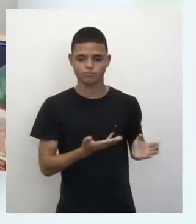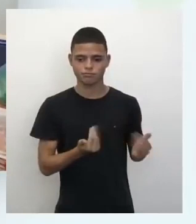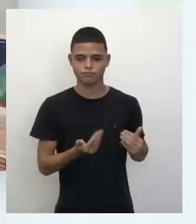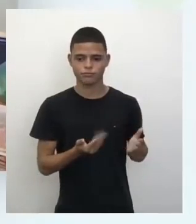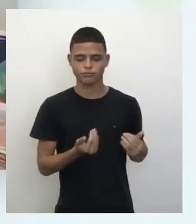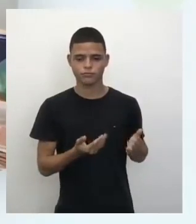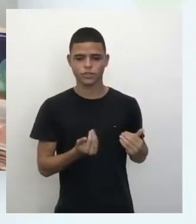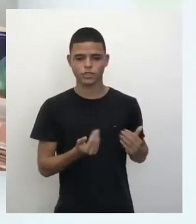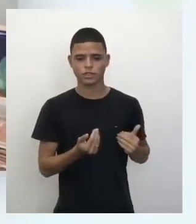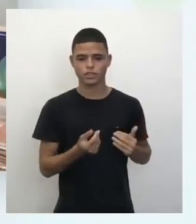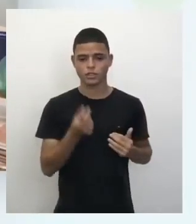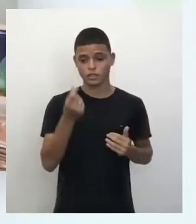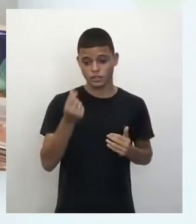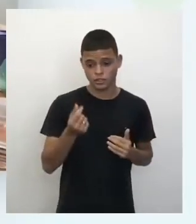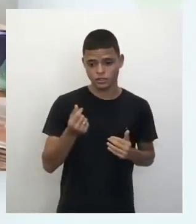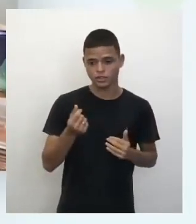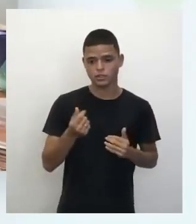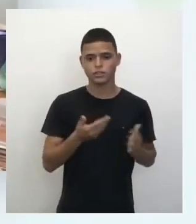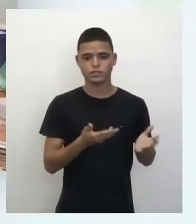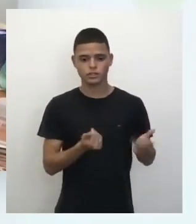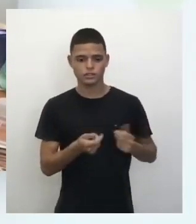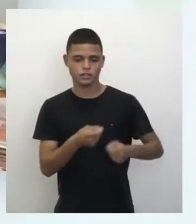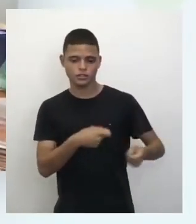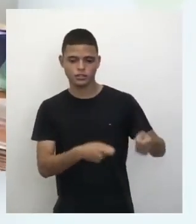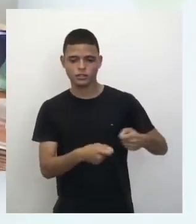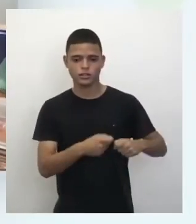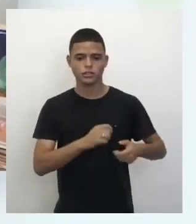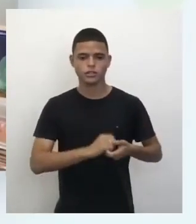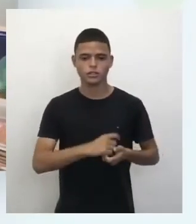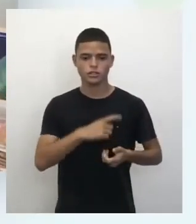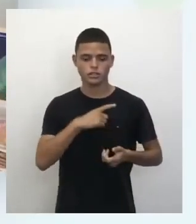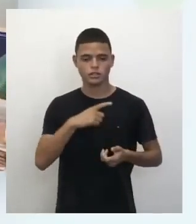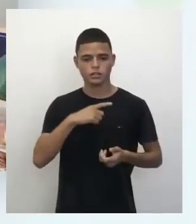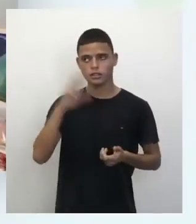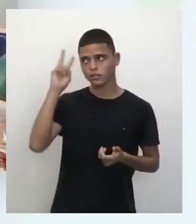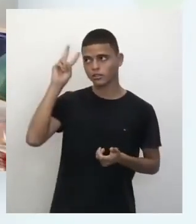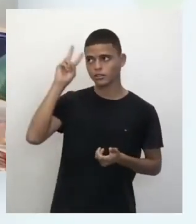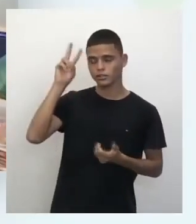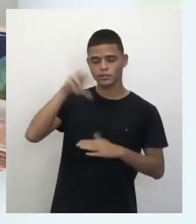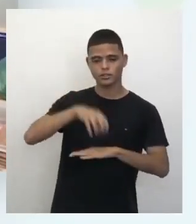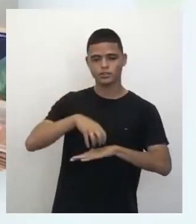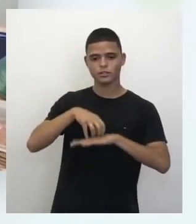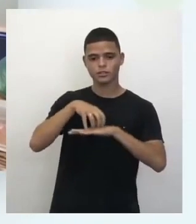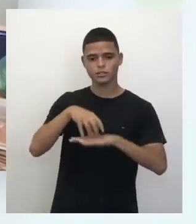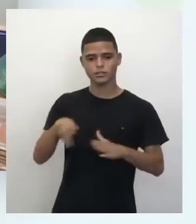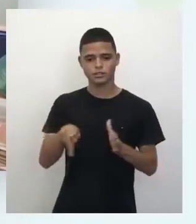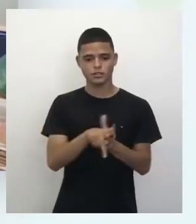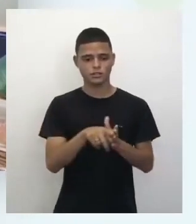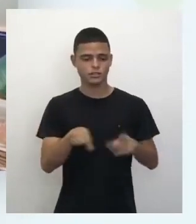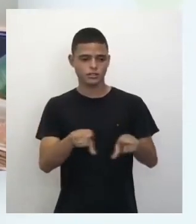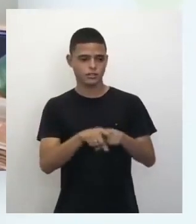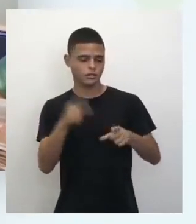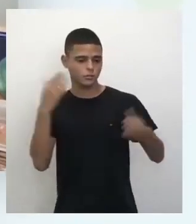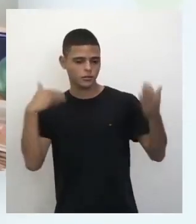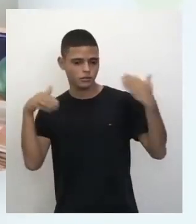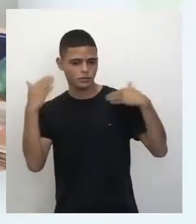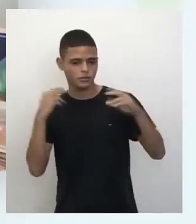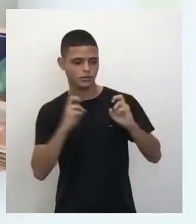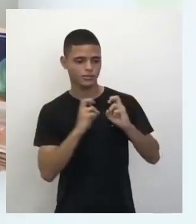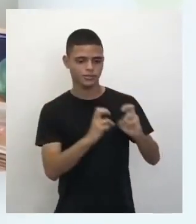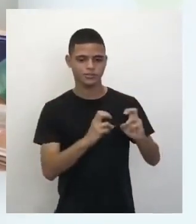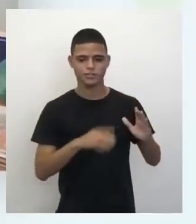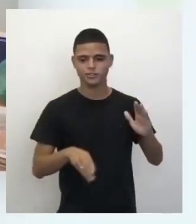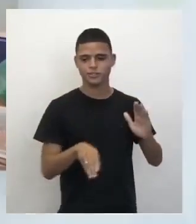adolescência, dinheiro, ninguém dirigia. Então eu tenho uma memória muito afetiva com o centro, principalmente com os rolês de metrô, para chegar no